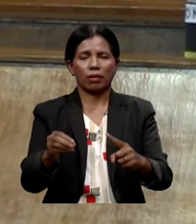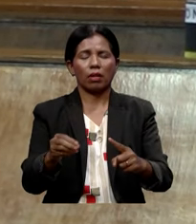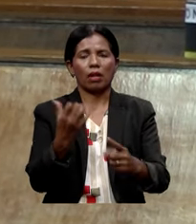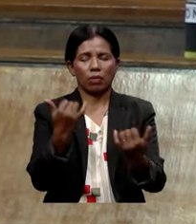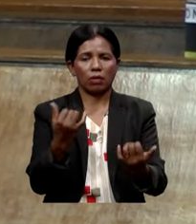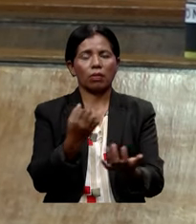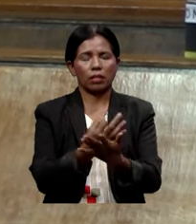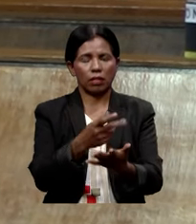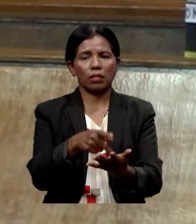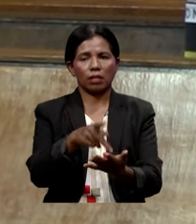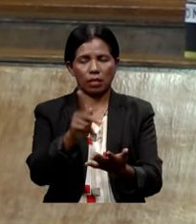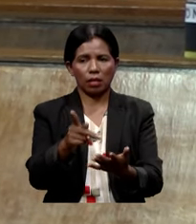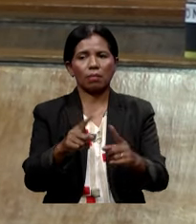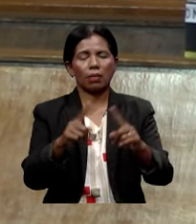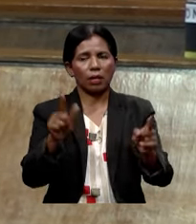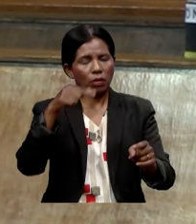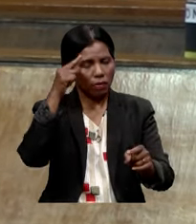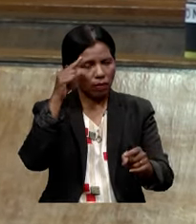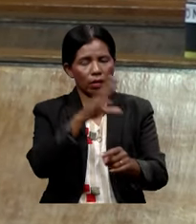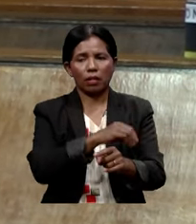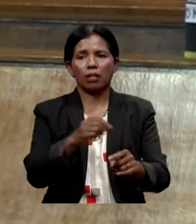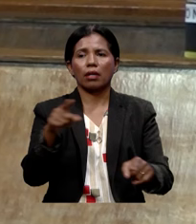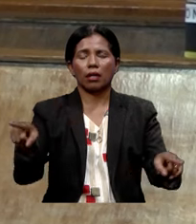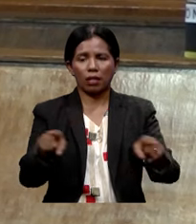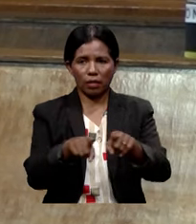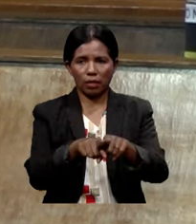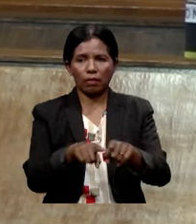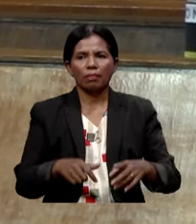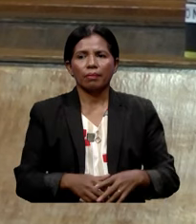agora iha. Mas be no governo constitucional hanesan